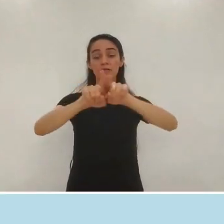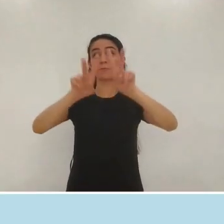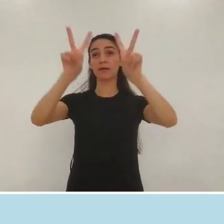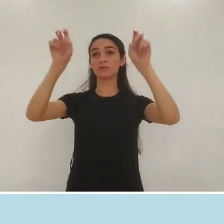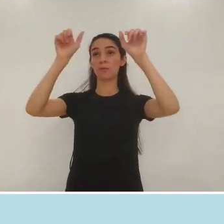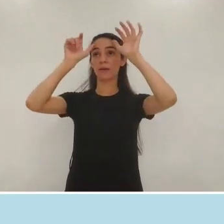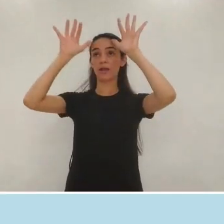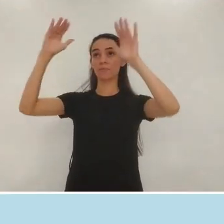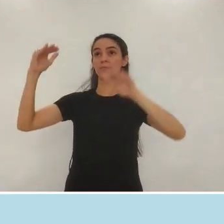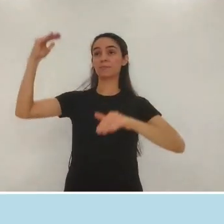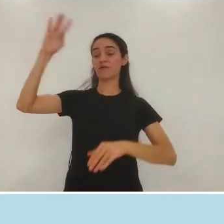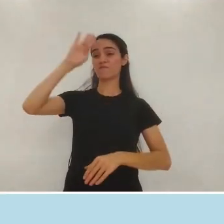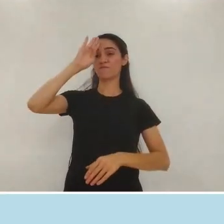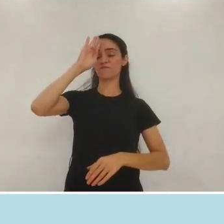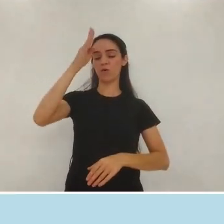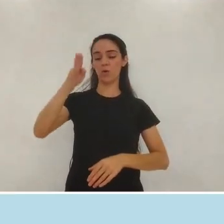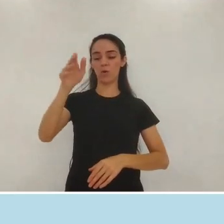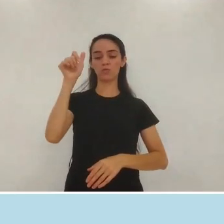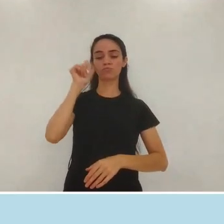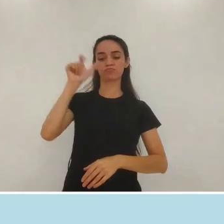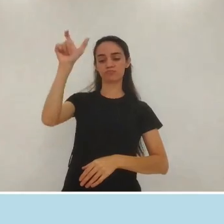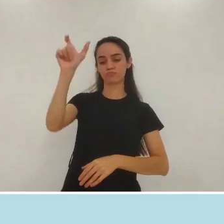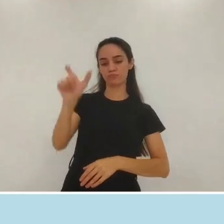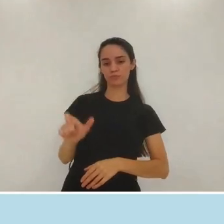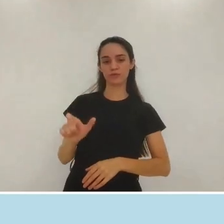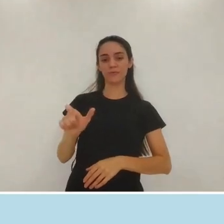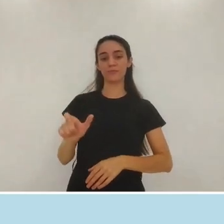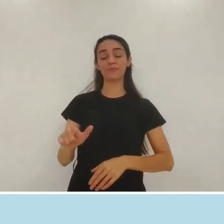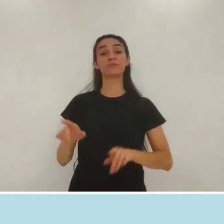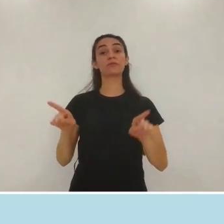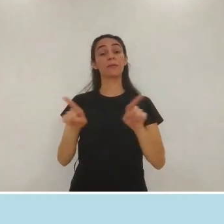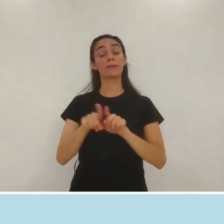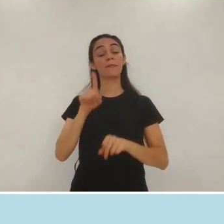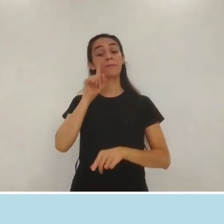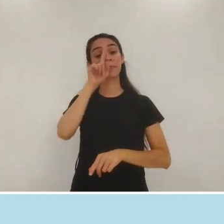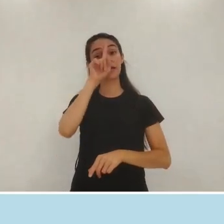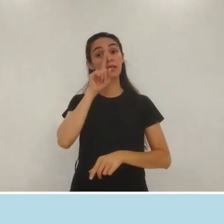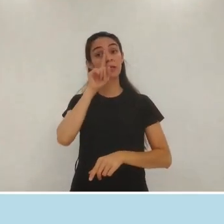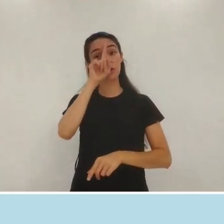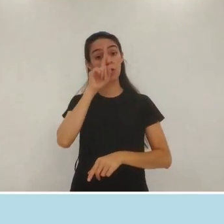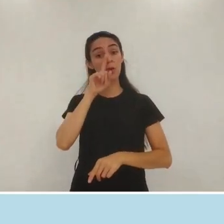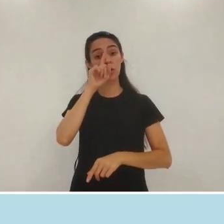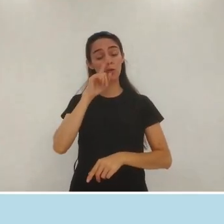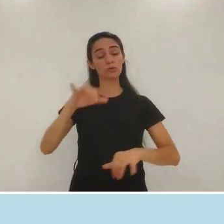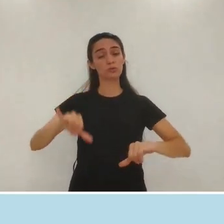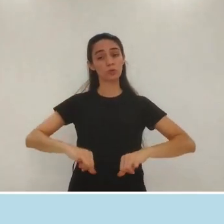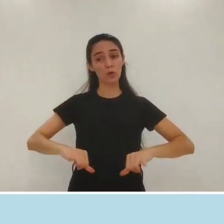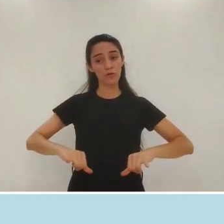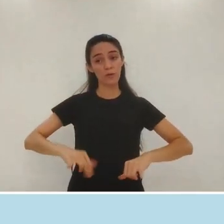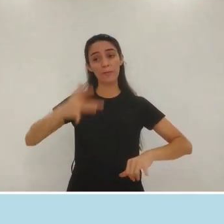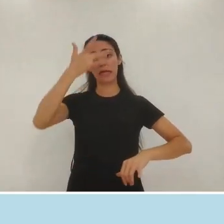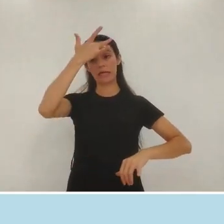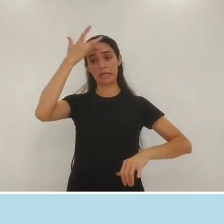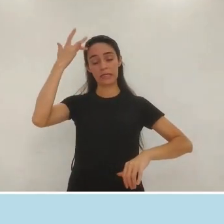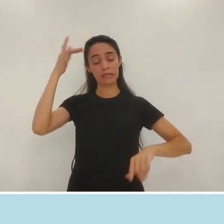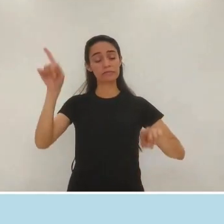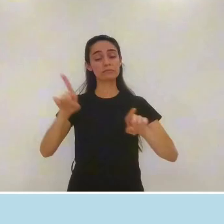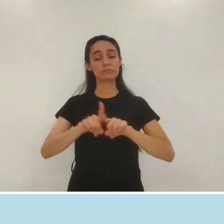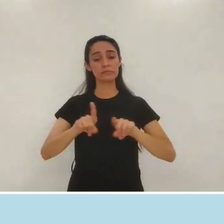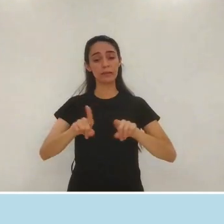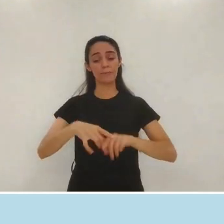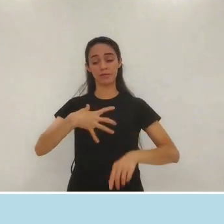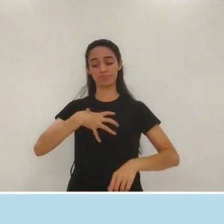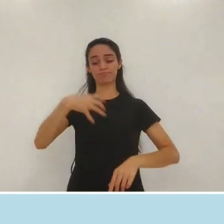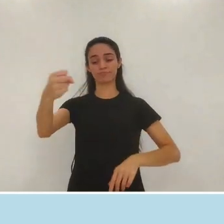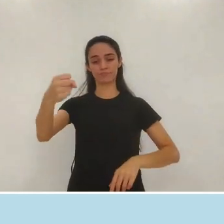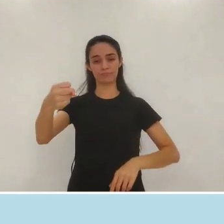feminino e nos riscos de sofrimento psíquico e suicídio no autismo na vida adulta, com ênfase.